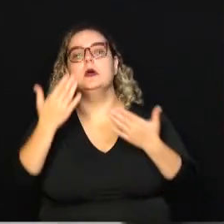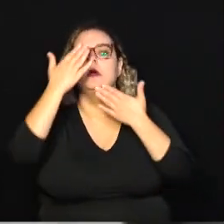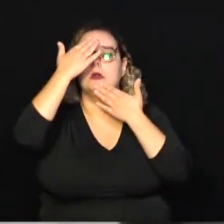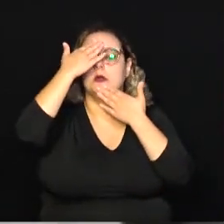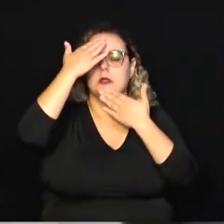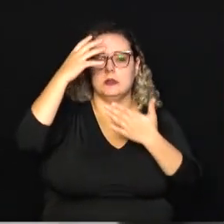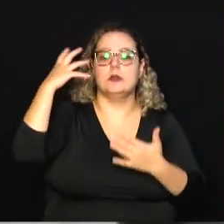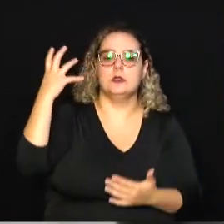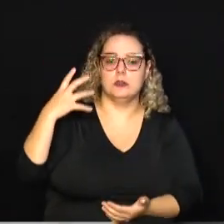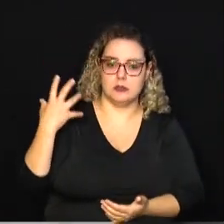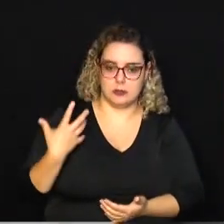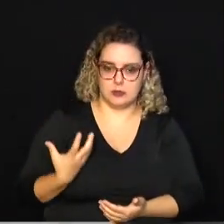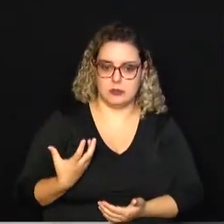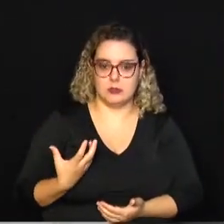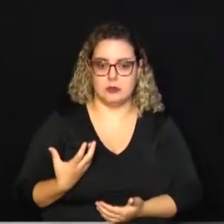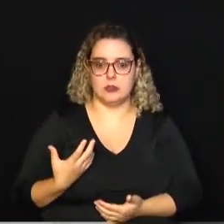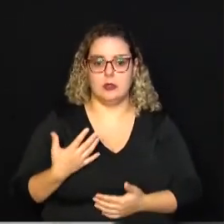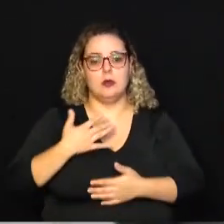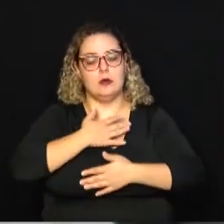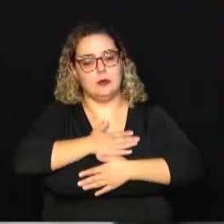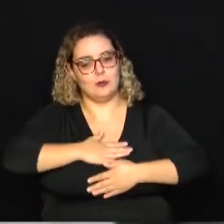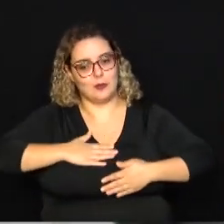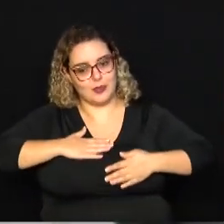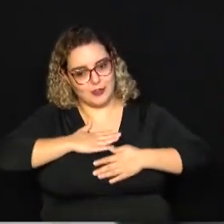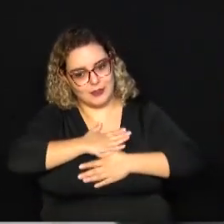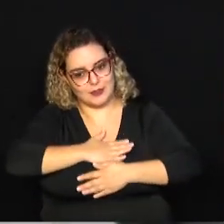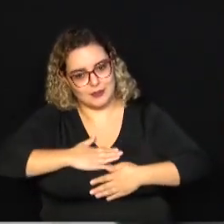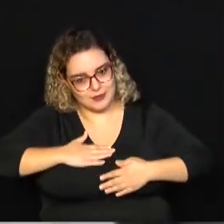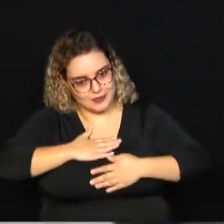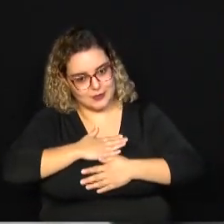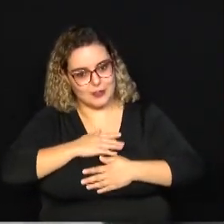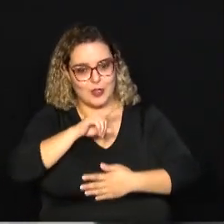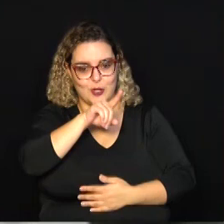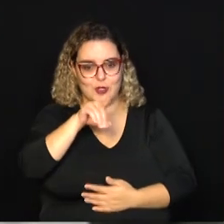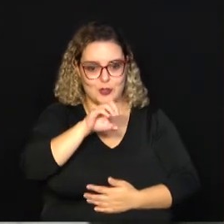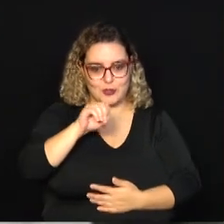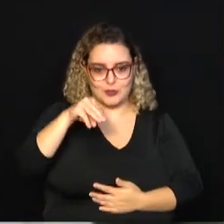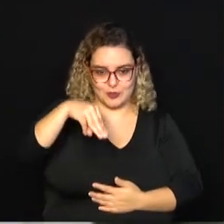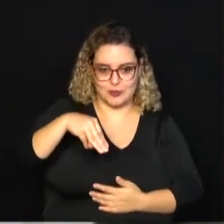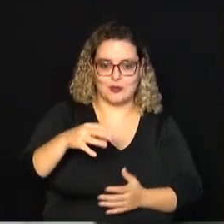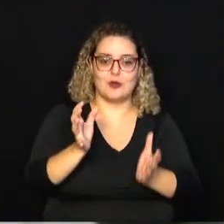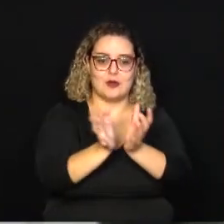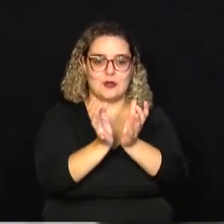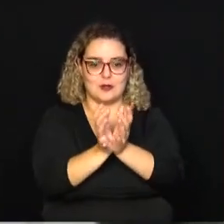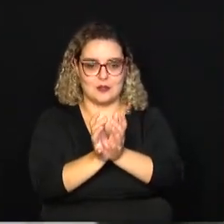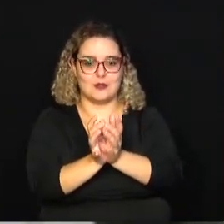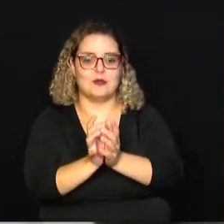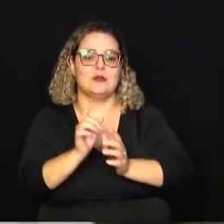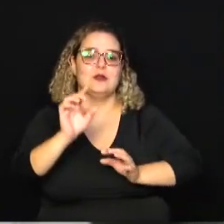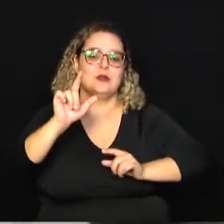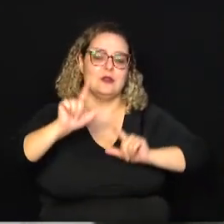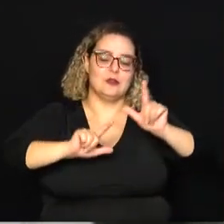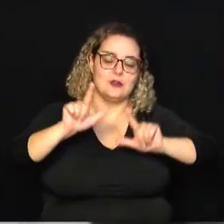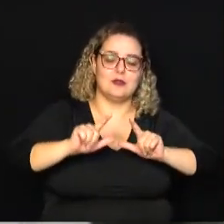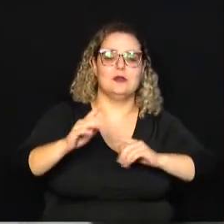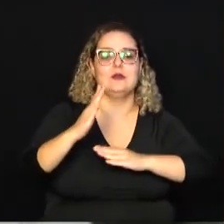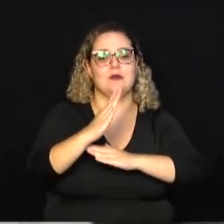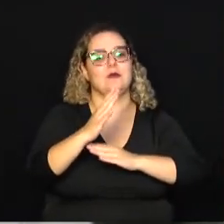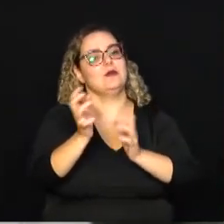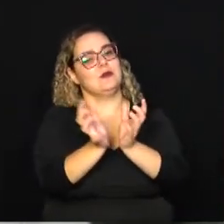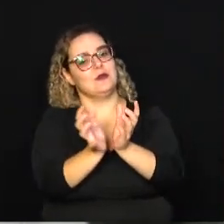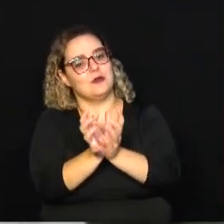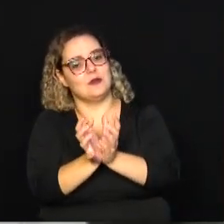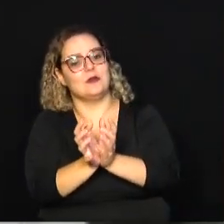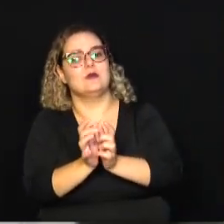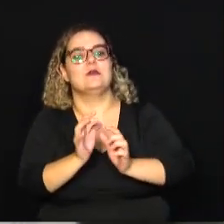você, falar com prazer aqui, estar de volta aqui num Zoom com a equipe da TV Câmara, com a equipe da Câmara, a equipe técnica da Câmara. Um abraço para